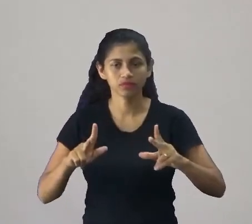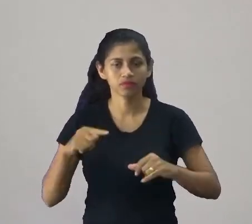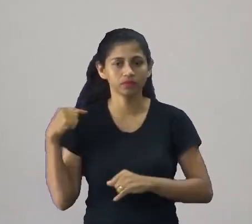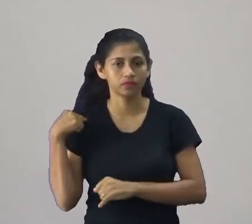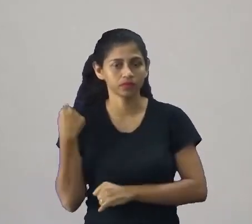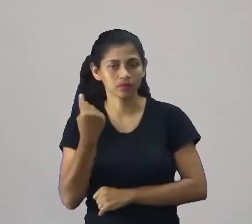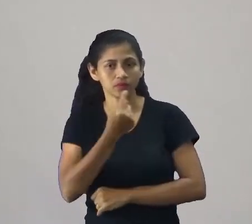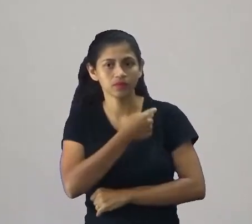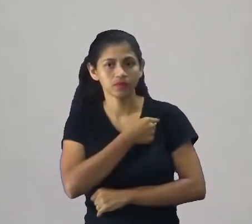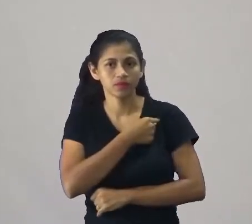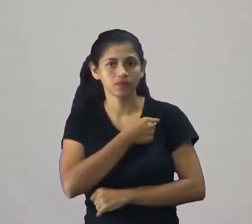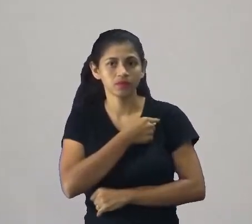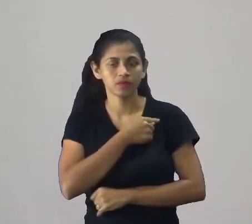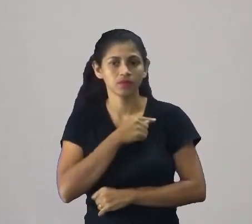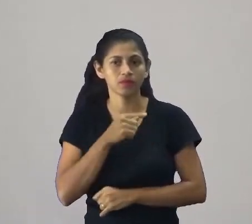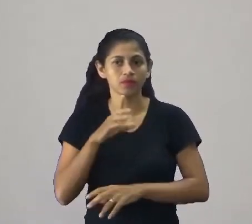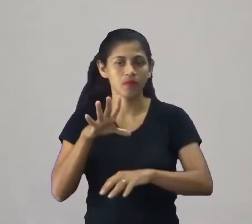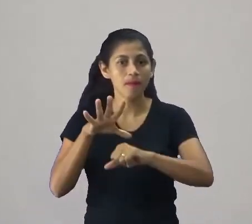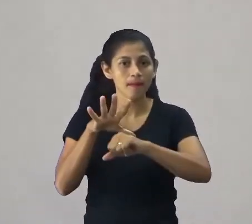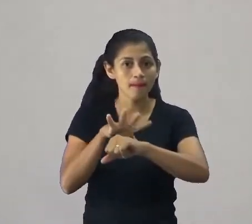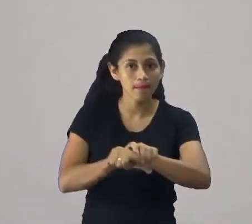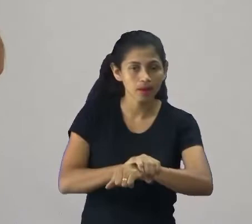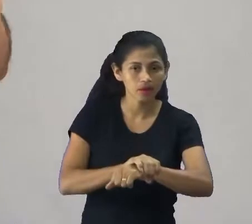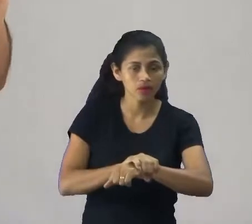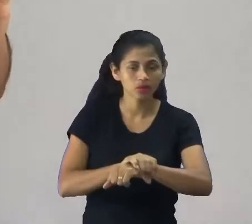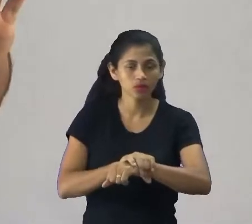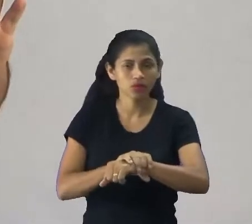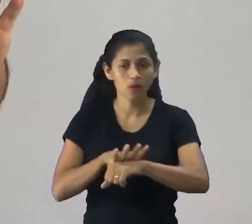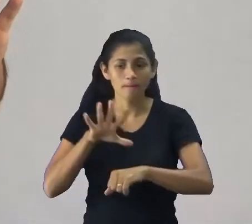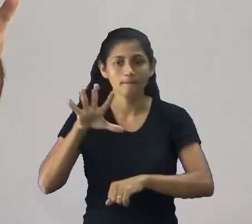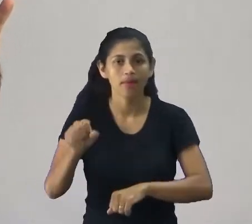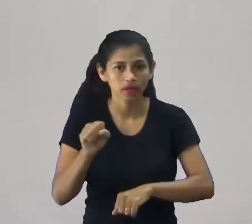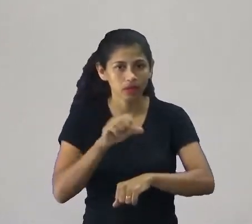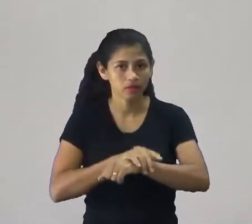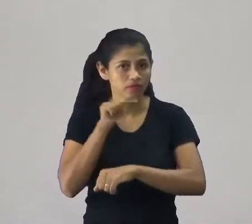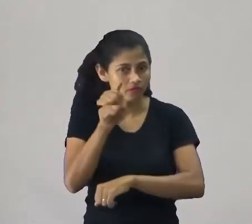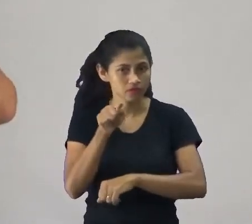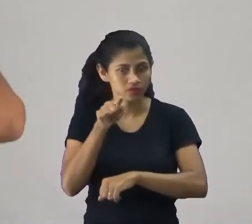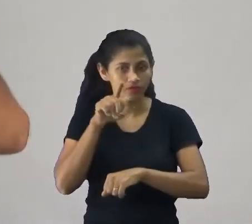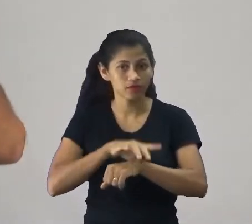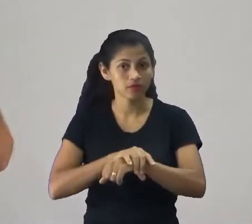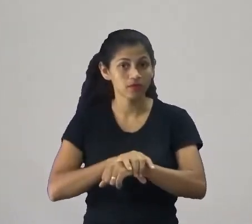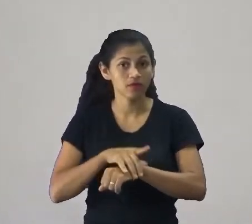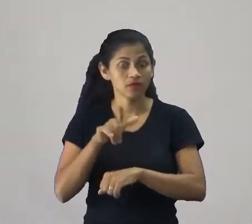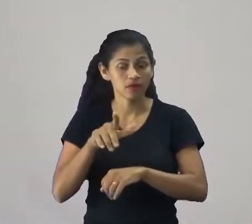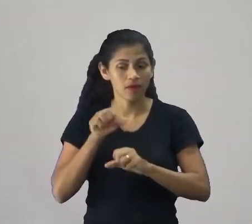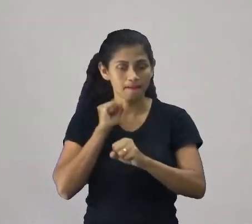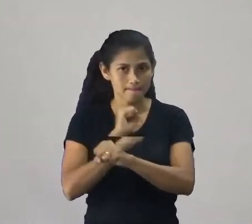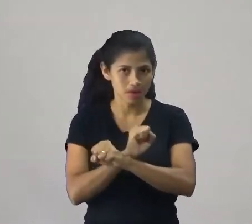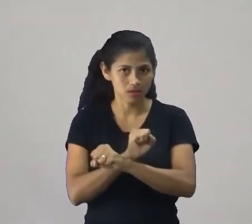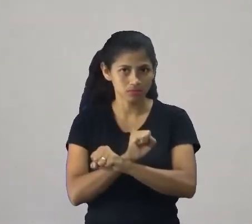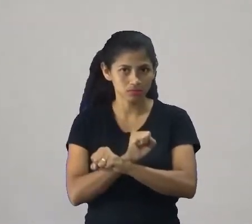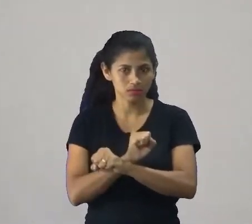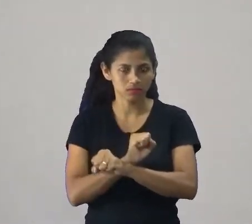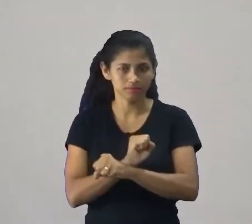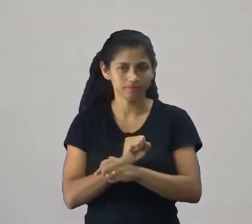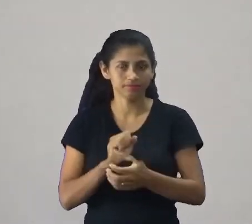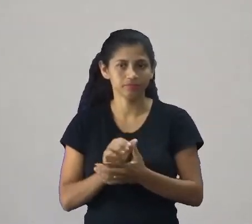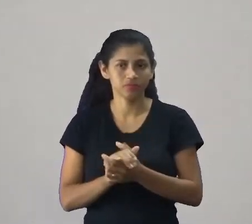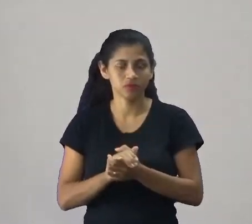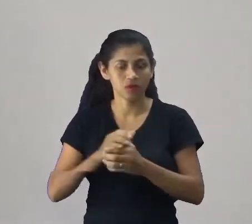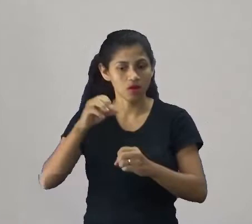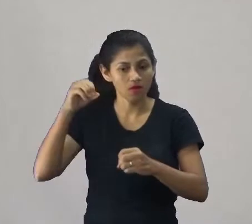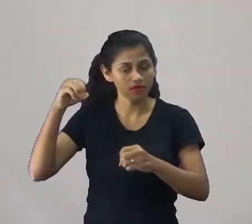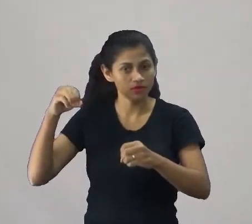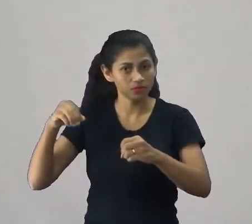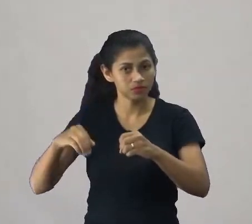vai para pegar. Quando eu triscar em você, você tem que ficar estátua. Para o colega descolar, tem que passar por debaixo